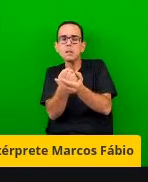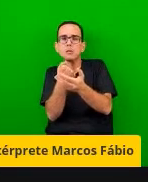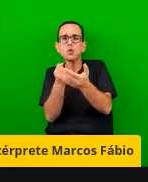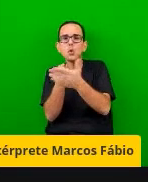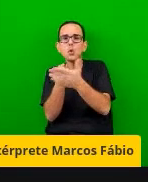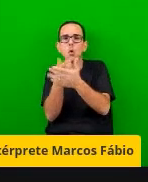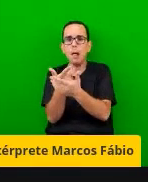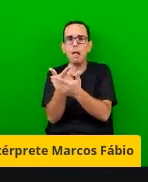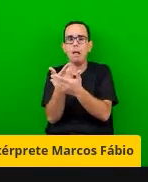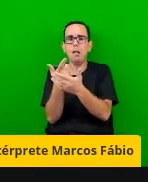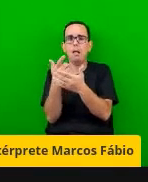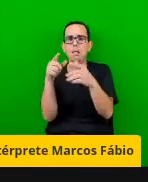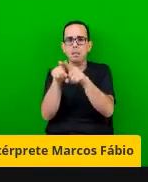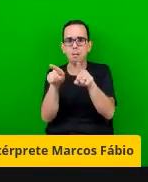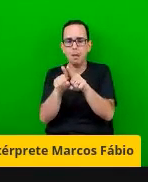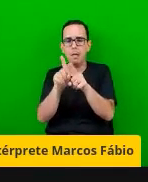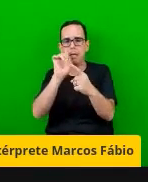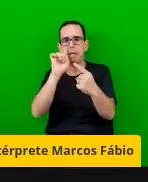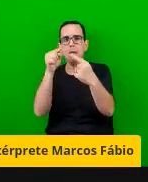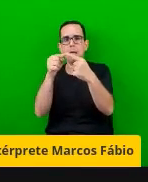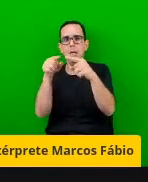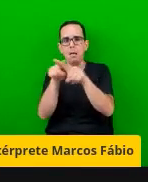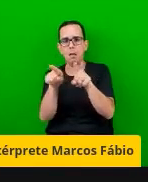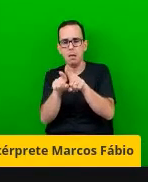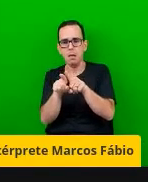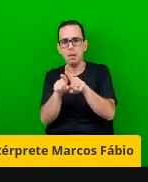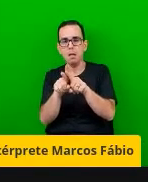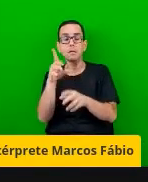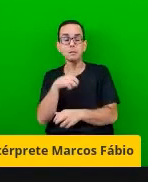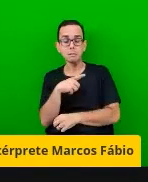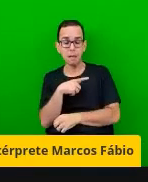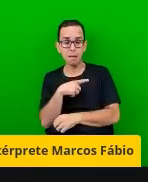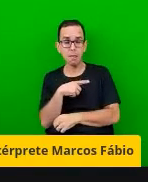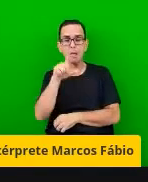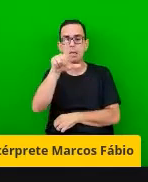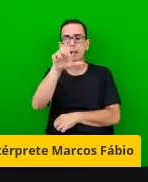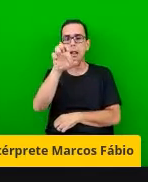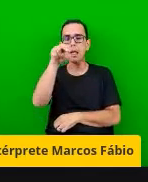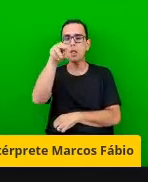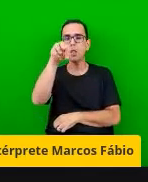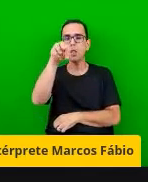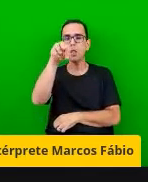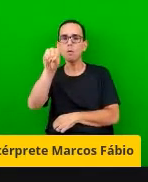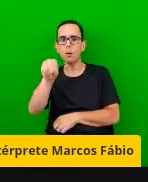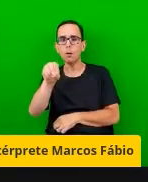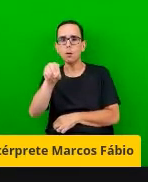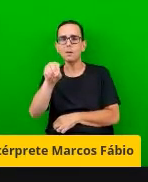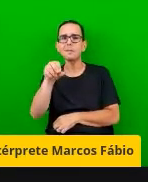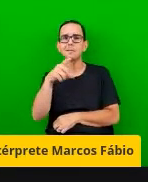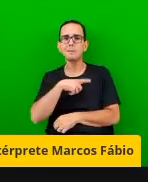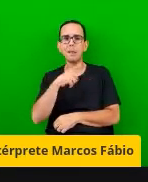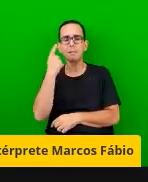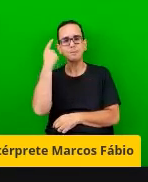estrangeiras. Como exemplo, a gente vai ter a Lenovo, que comprou parte da operação da IBM. Então, essa